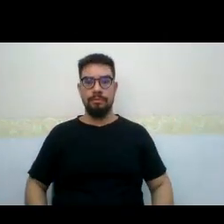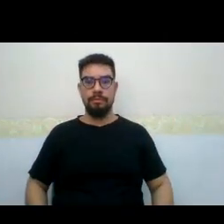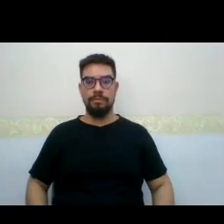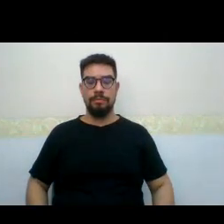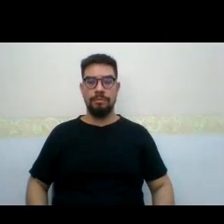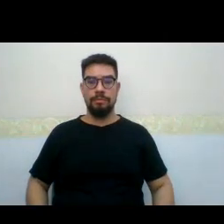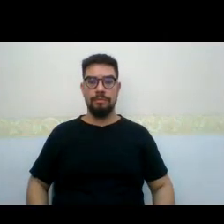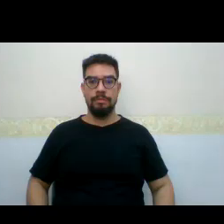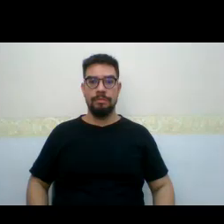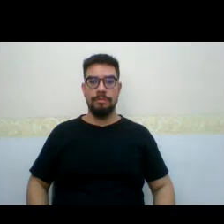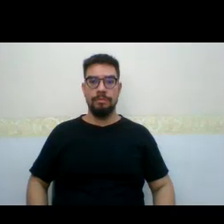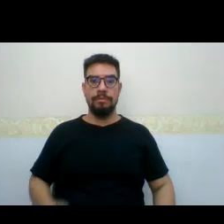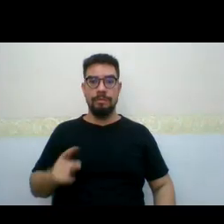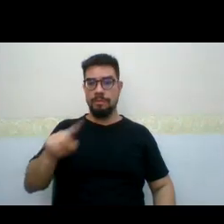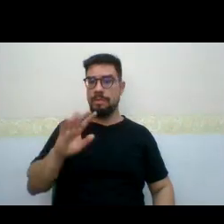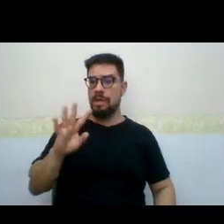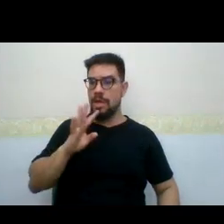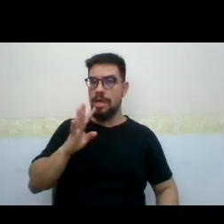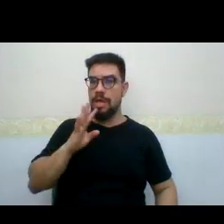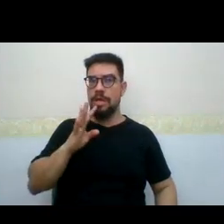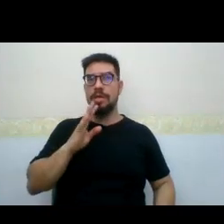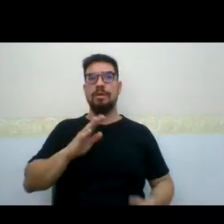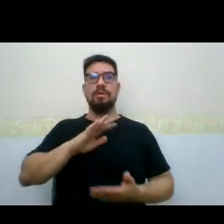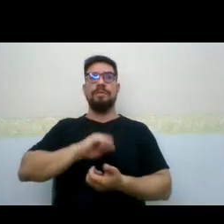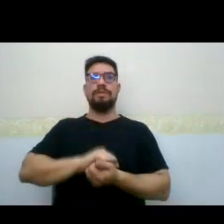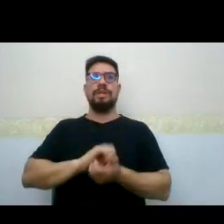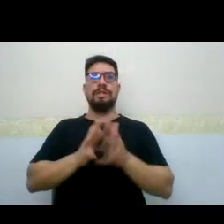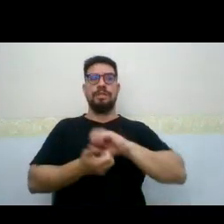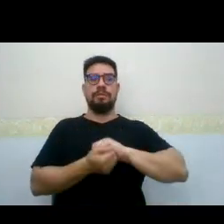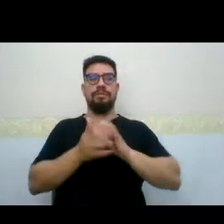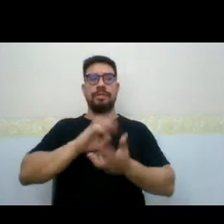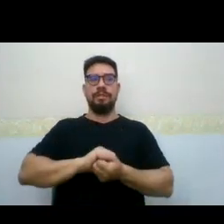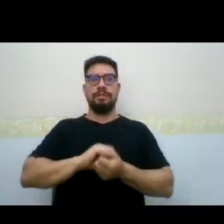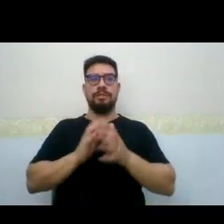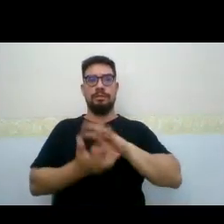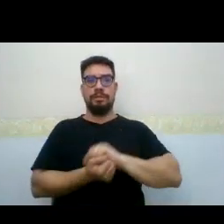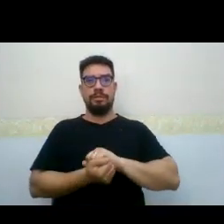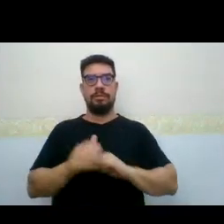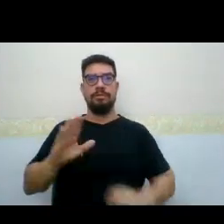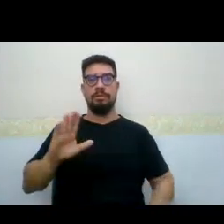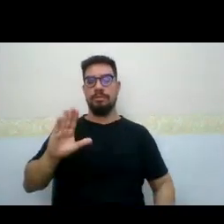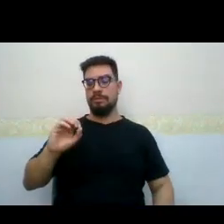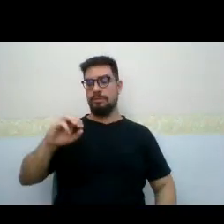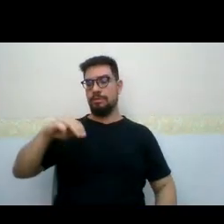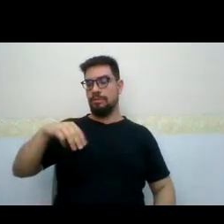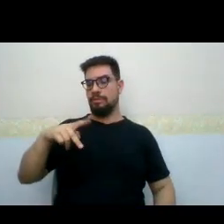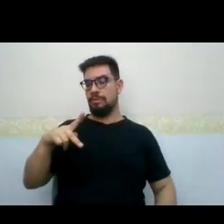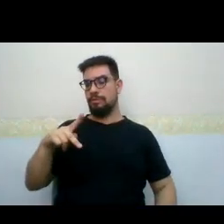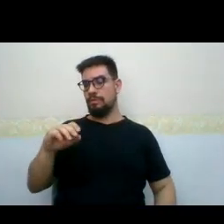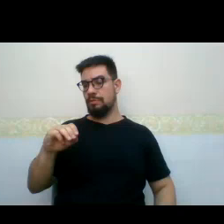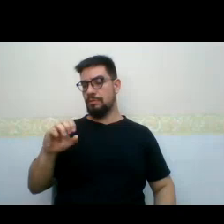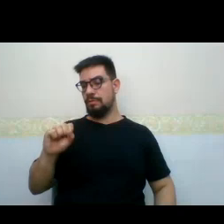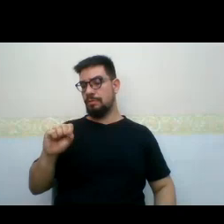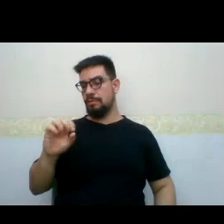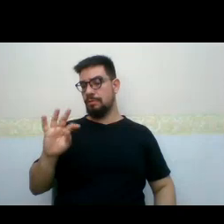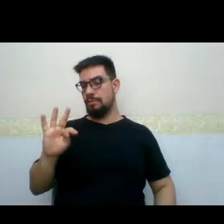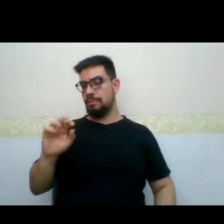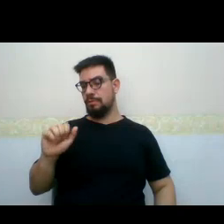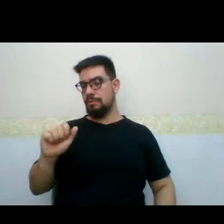vocês conhecem compostagem? Sabem o que é compostagem? Sim. O projeto de compostagem é você produzir